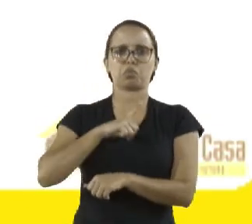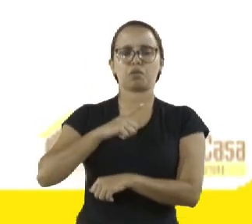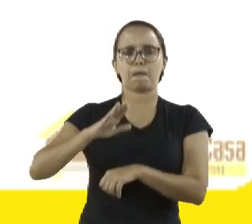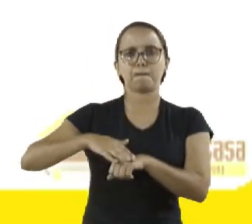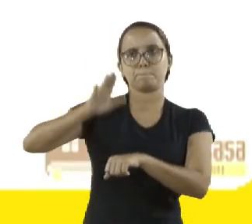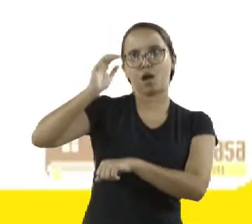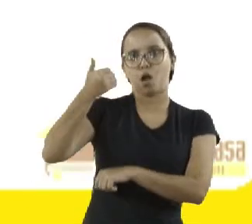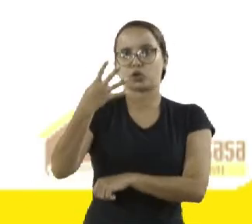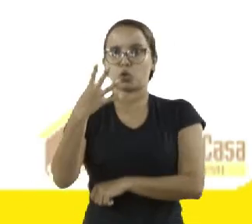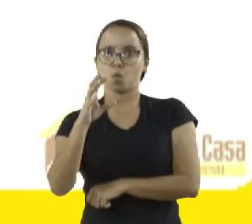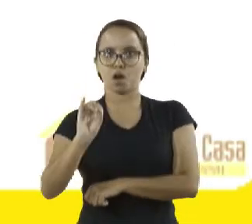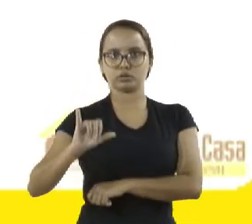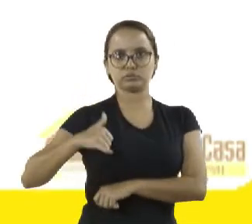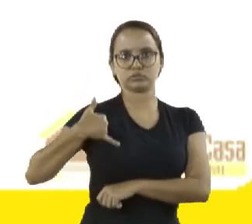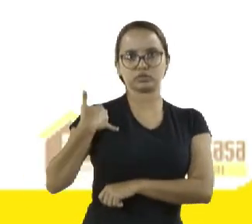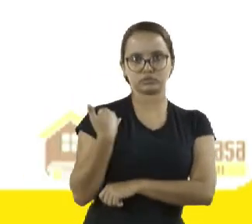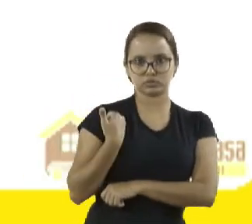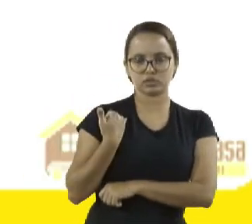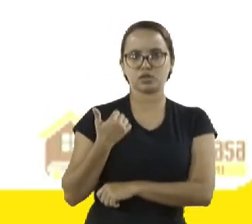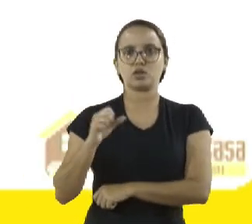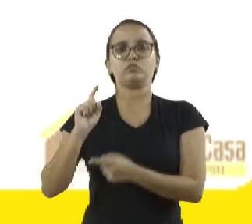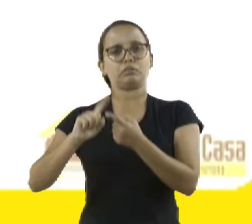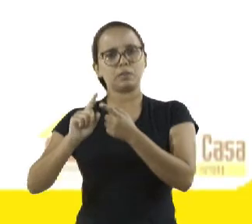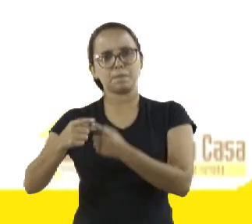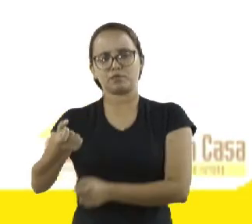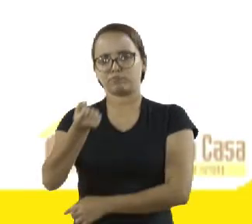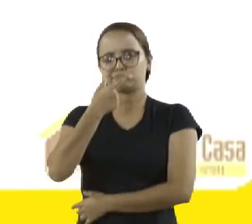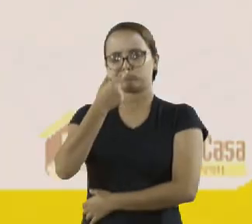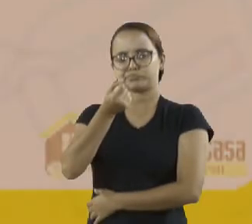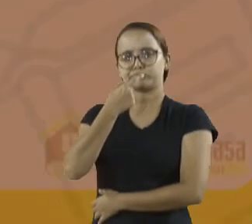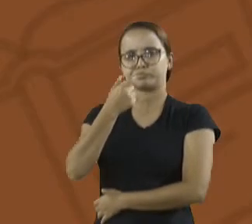que caminham só no lazer, né? Quer dizer,